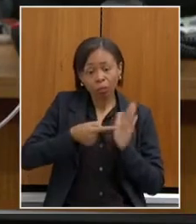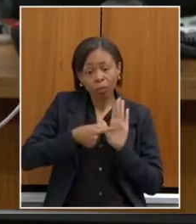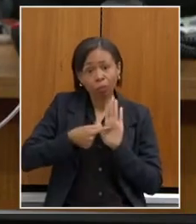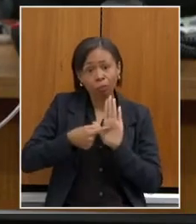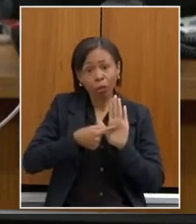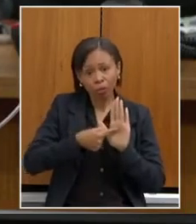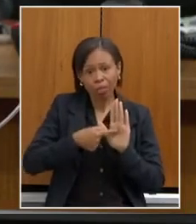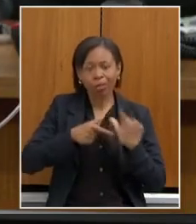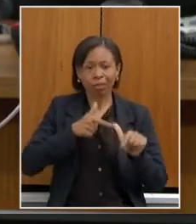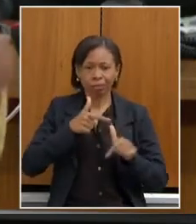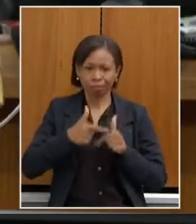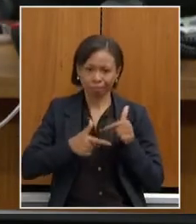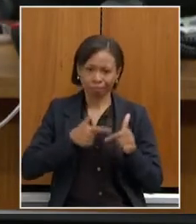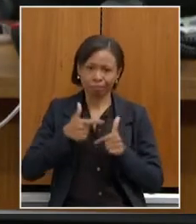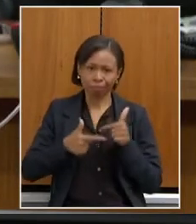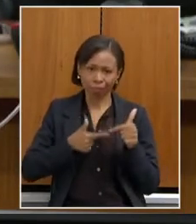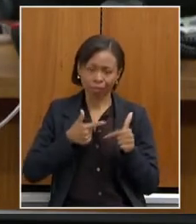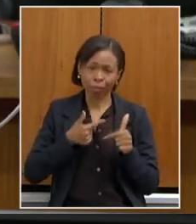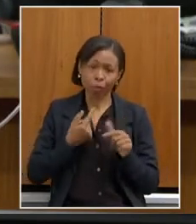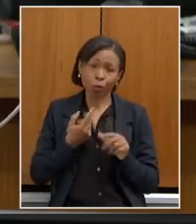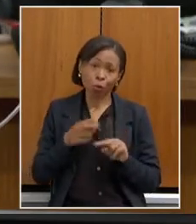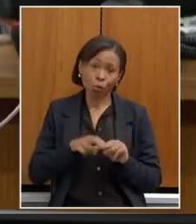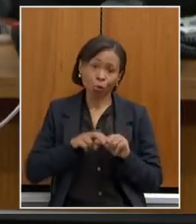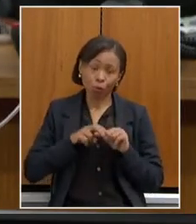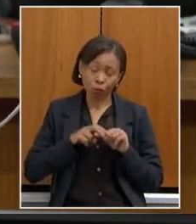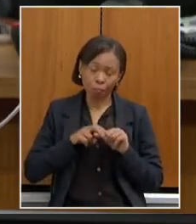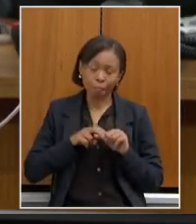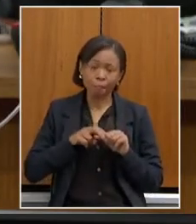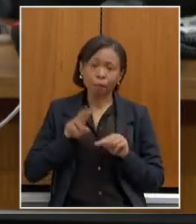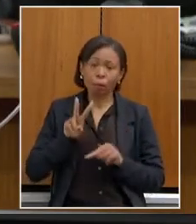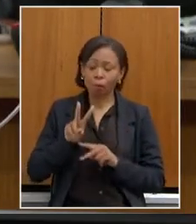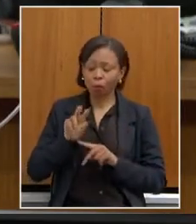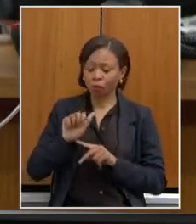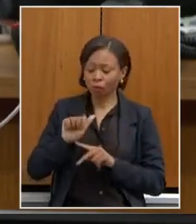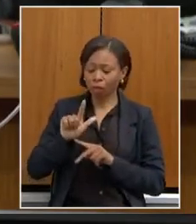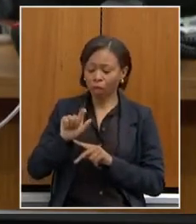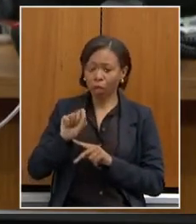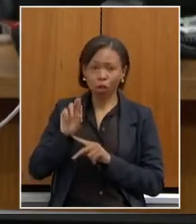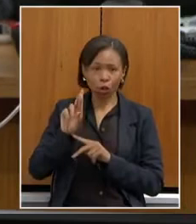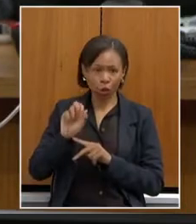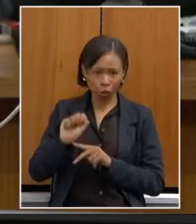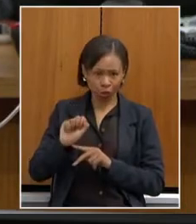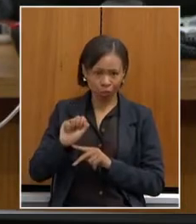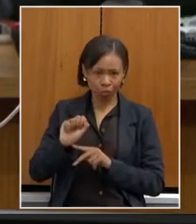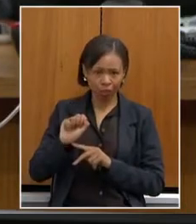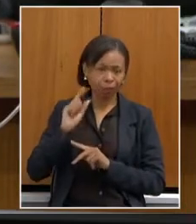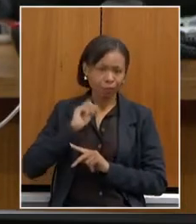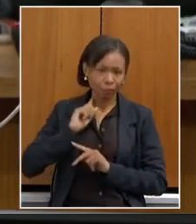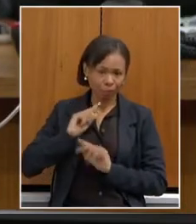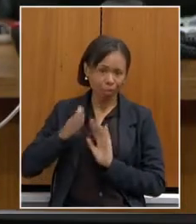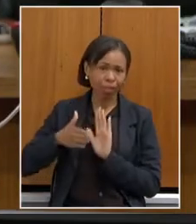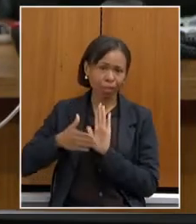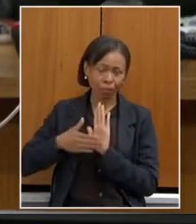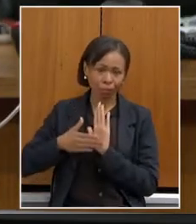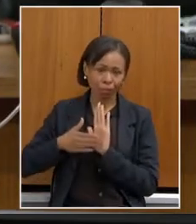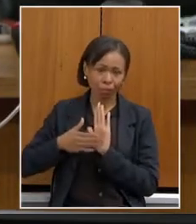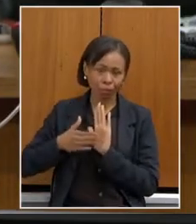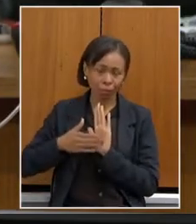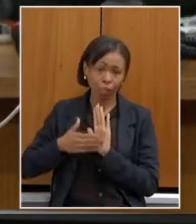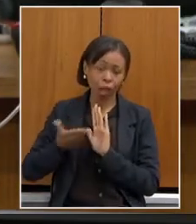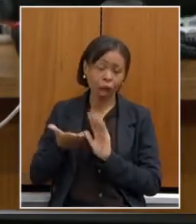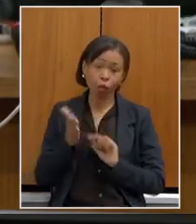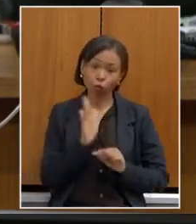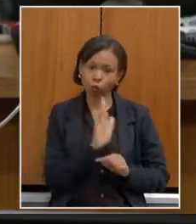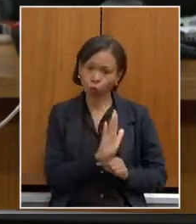considerando que o Valora Minas vai inclusive além de valorizar os nossos pequenos